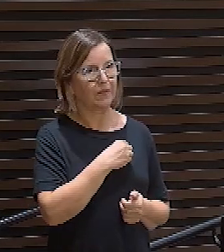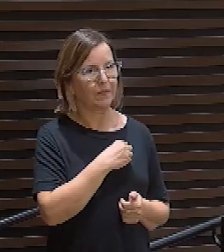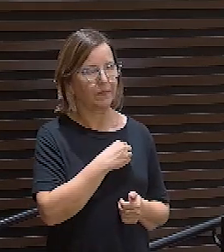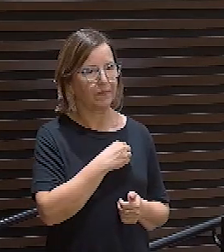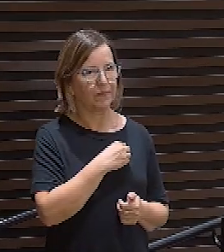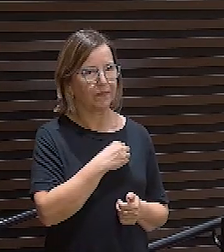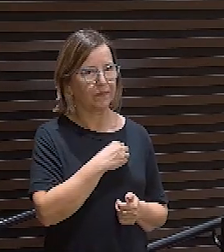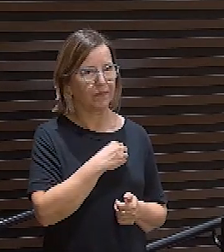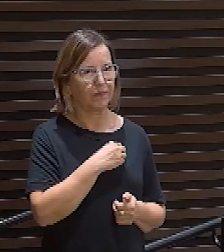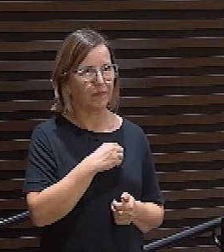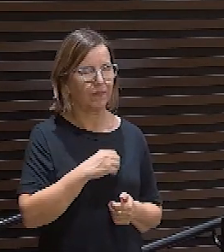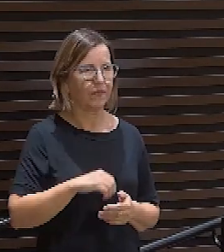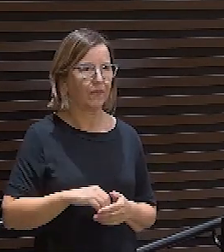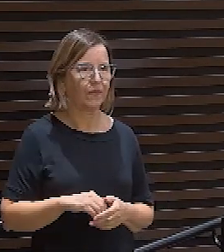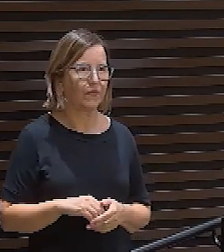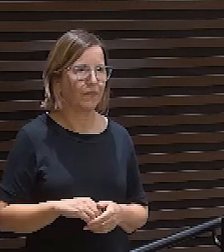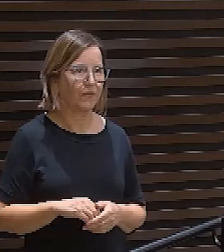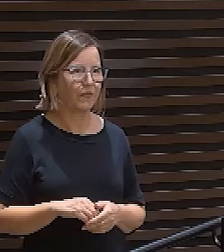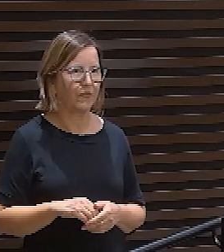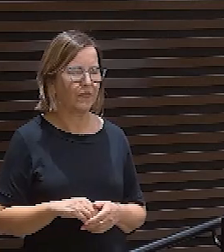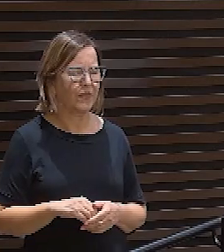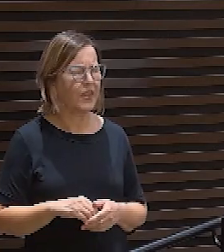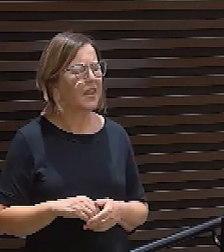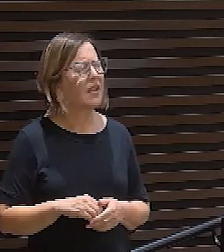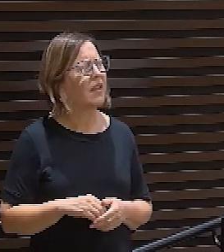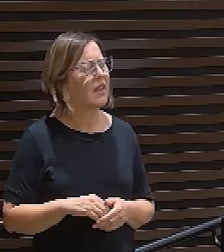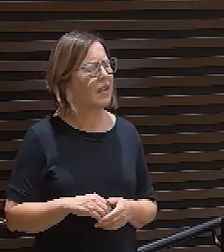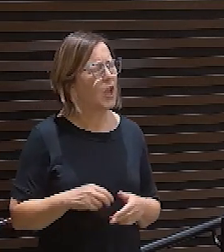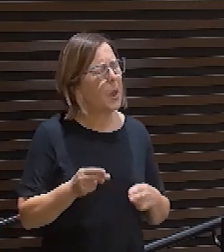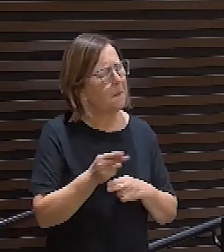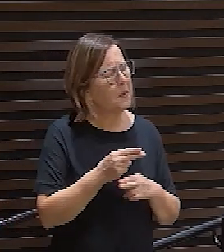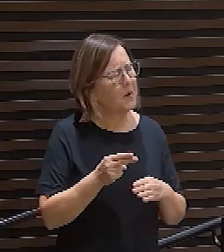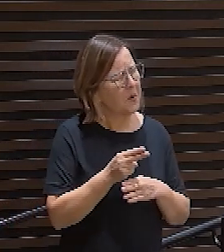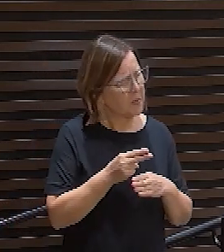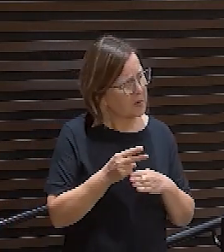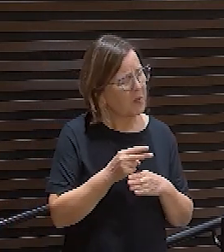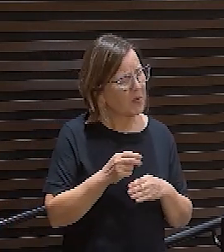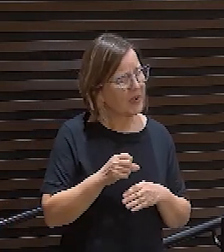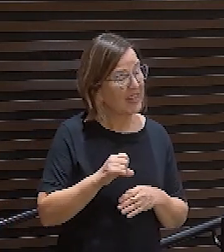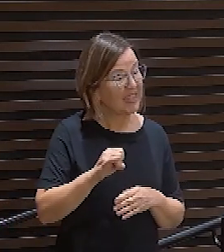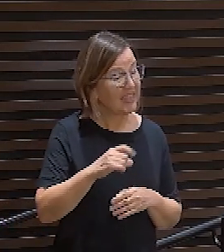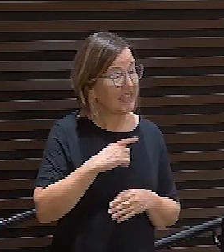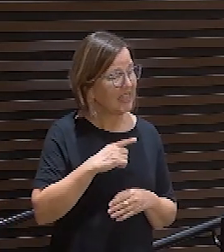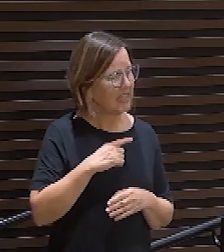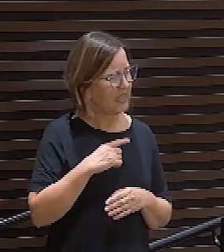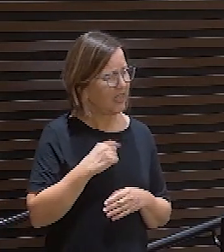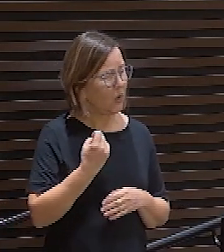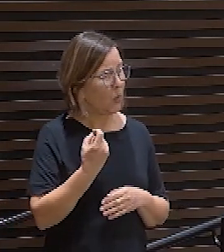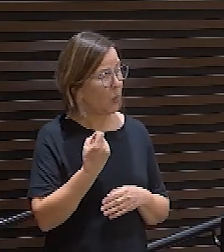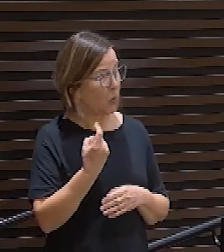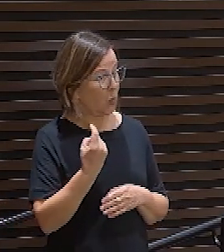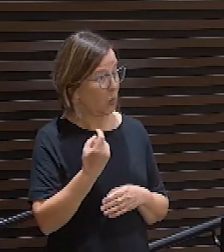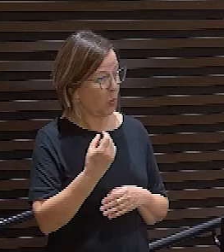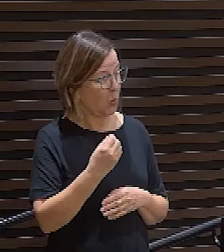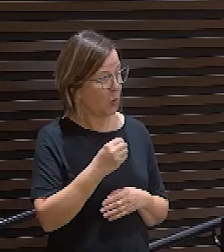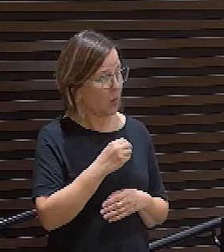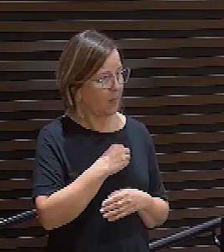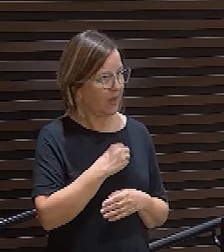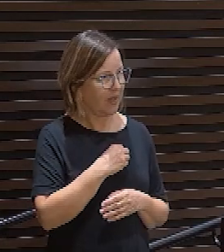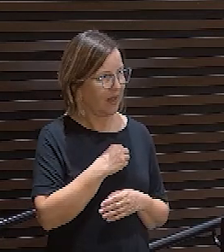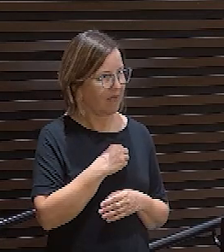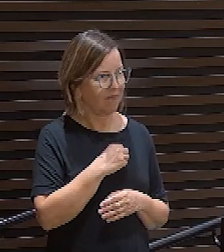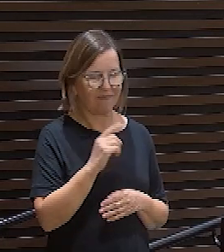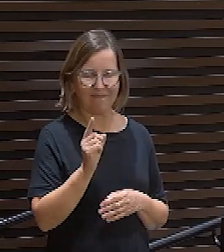Vê se você vai encontrar uma única mancha. Não tem. Tudo que eu conquistei foi por causa